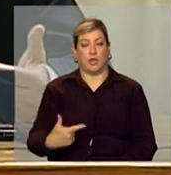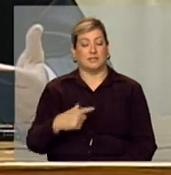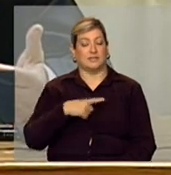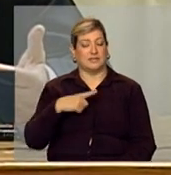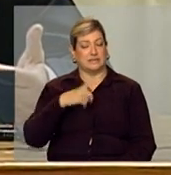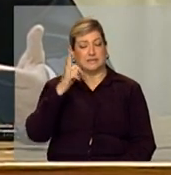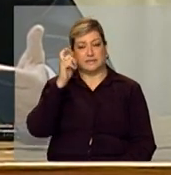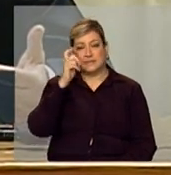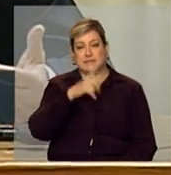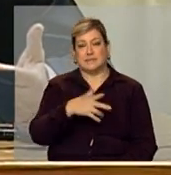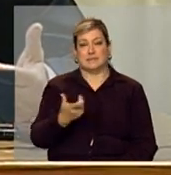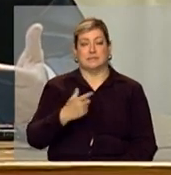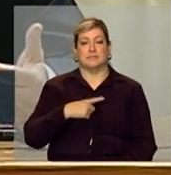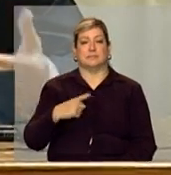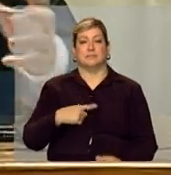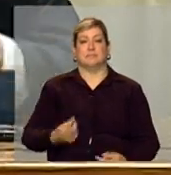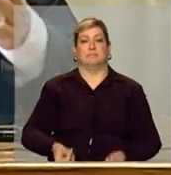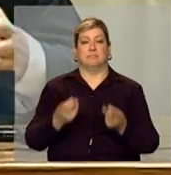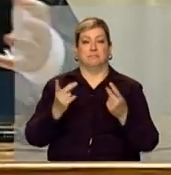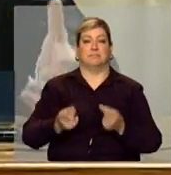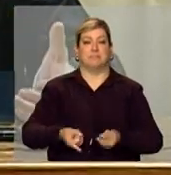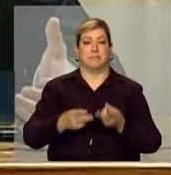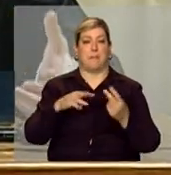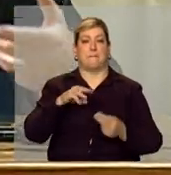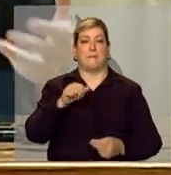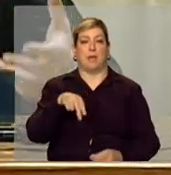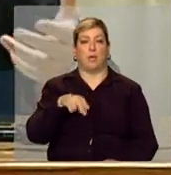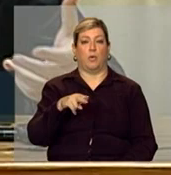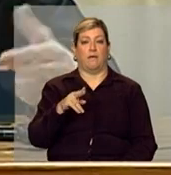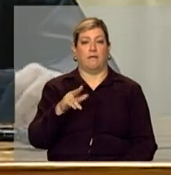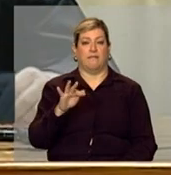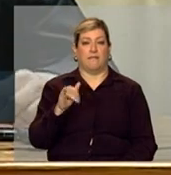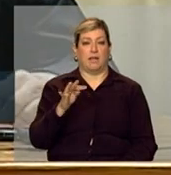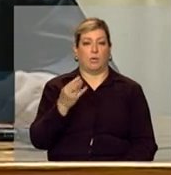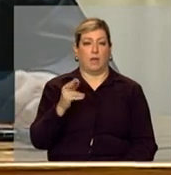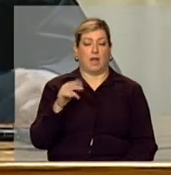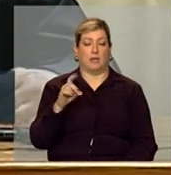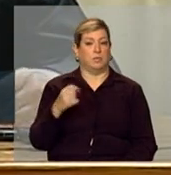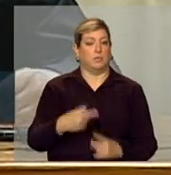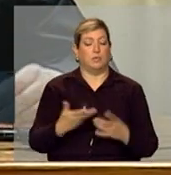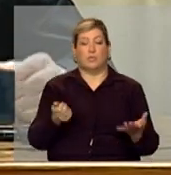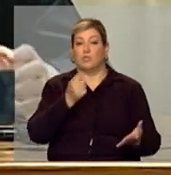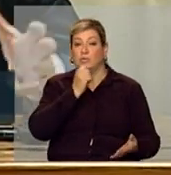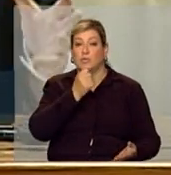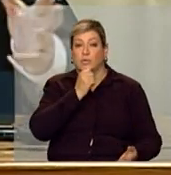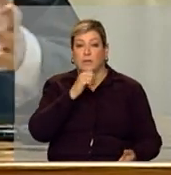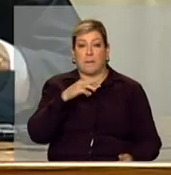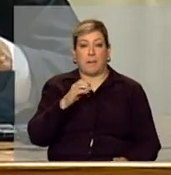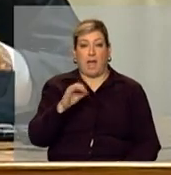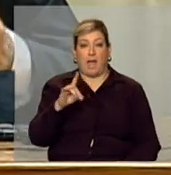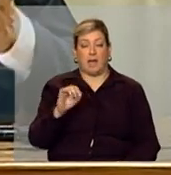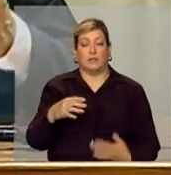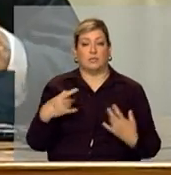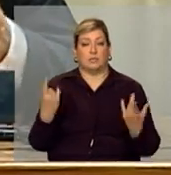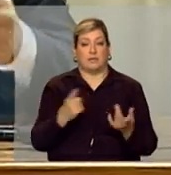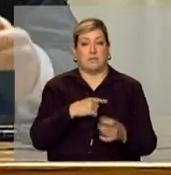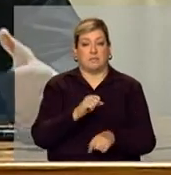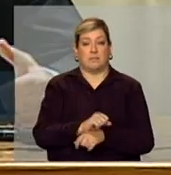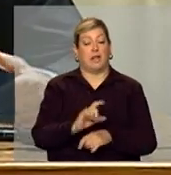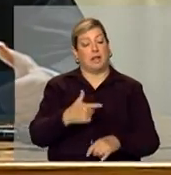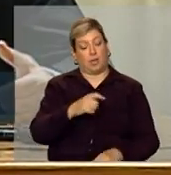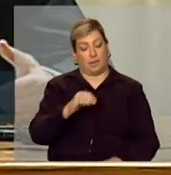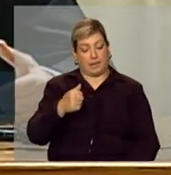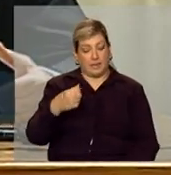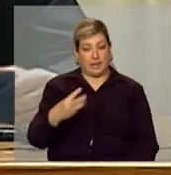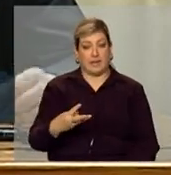exportar manufaturados porque não havia mercados os mercados estão eh constrangidos em 2013 deverá